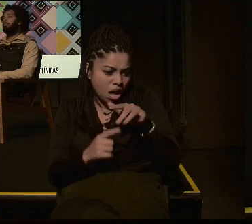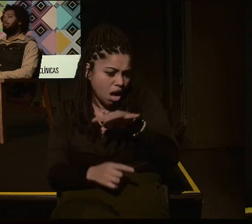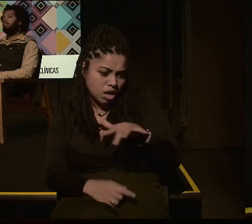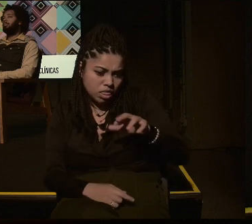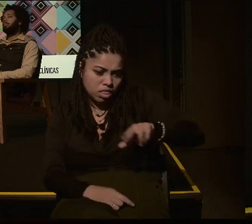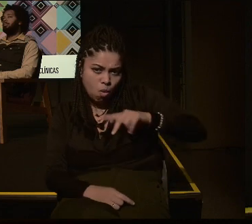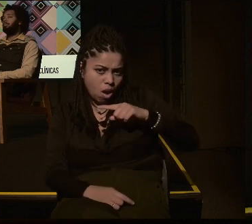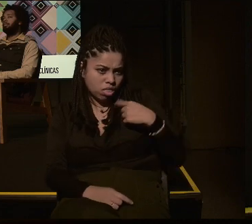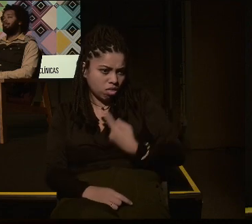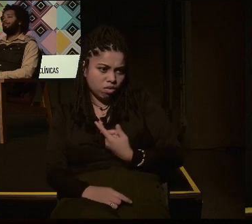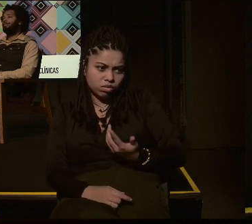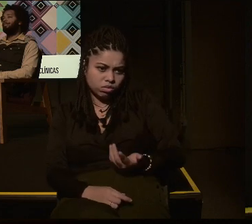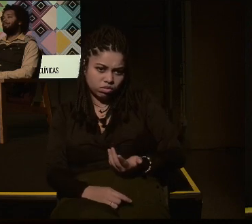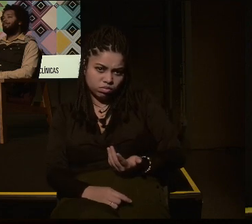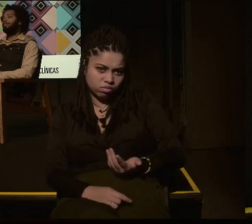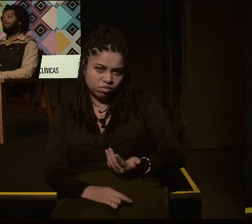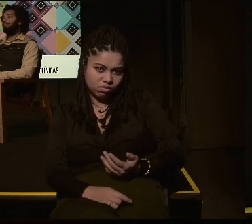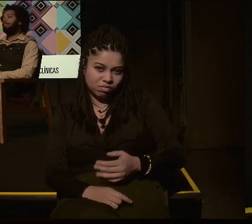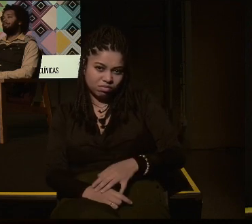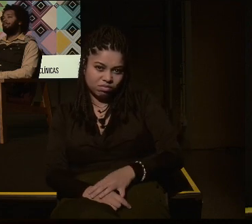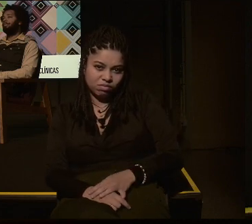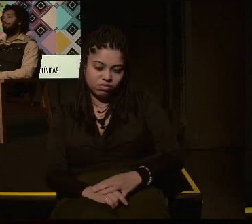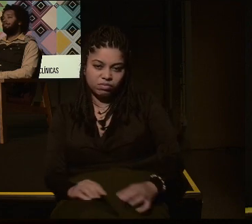nossos, de um modo